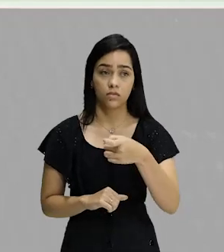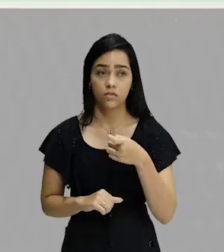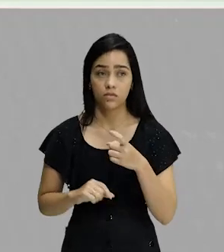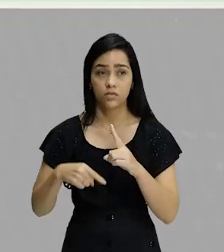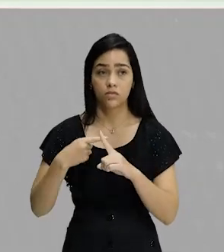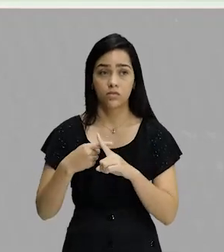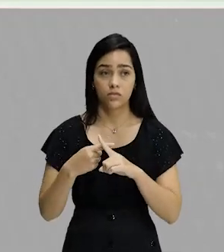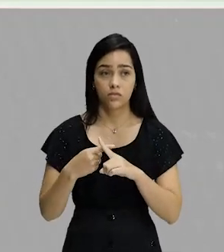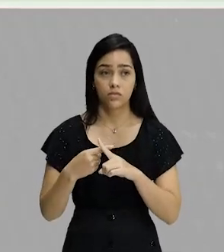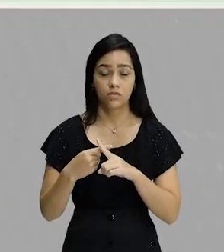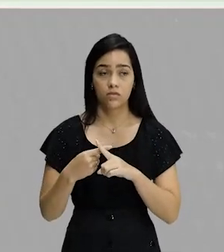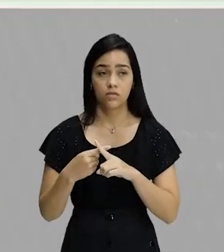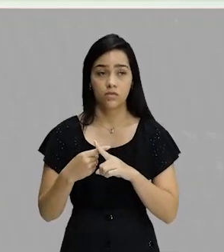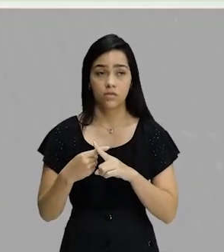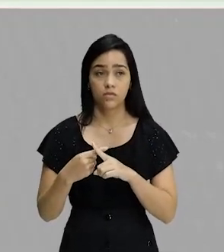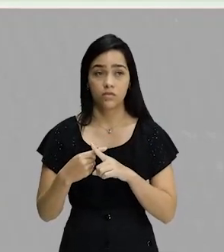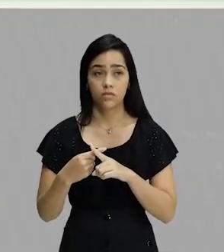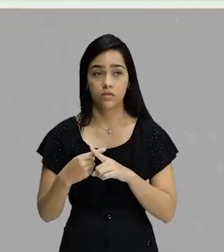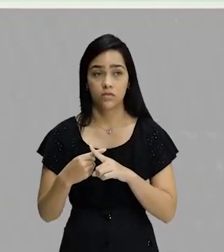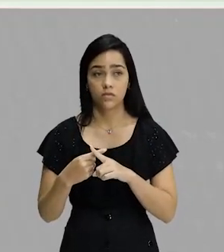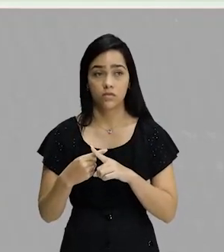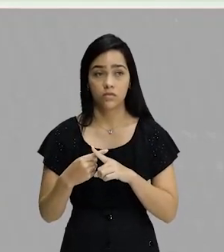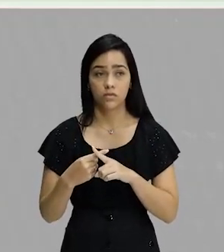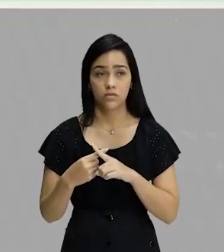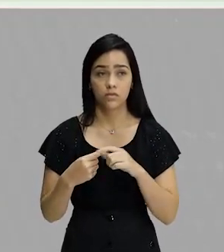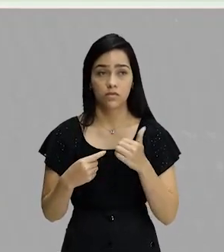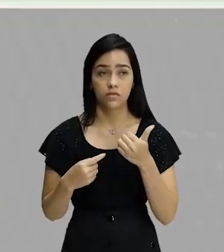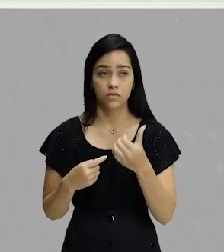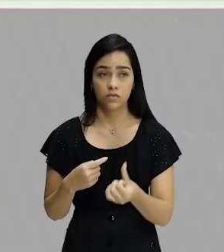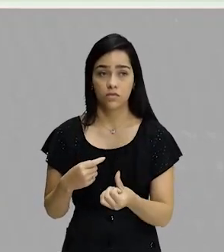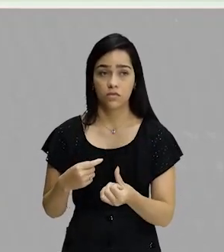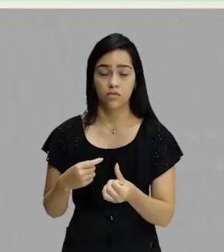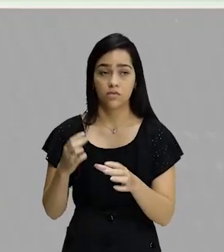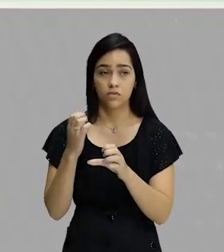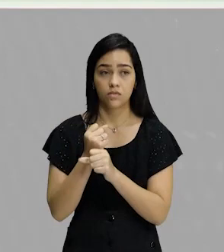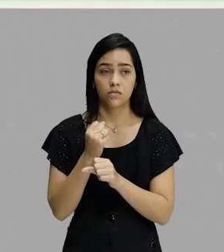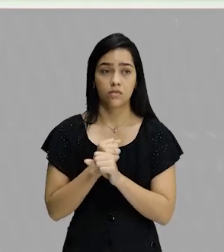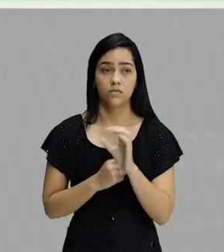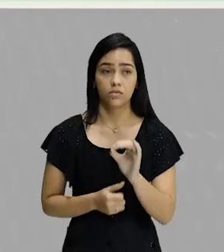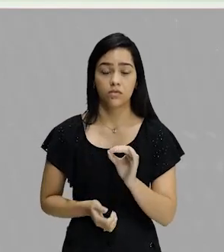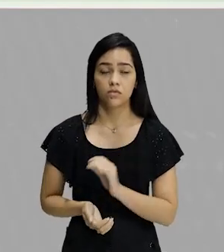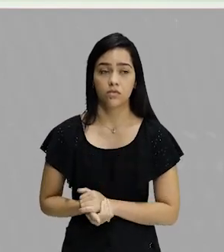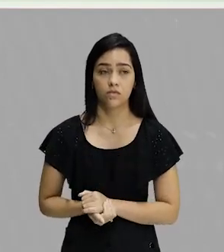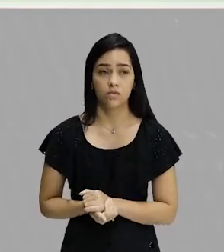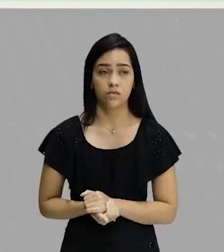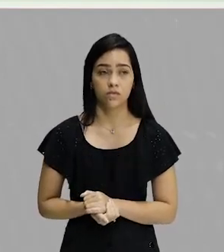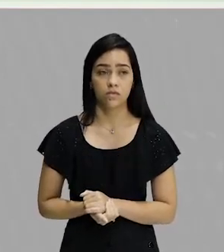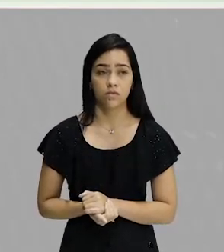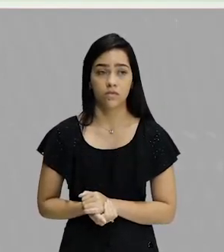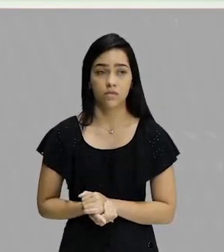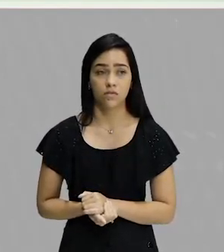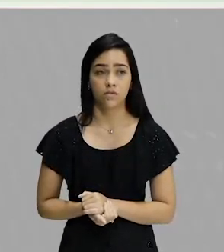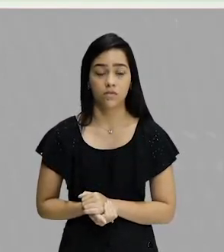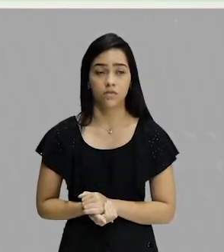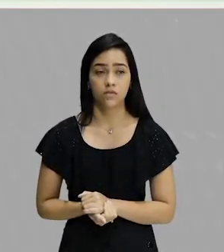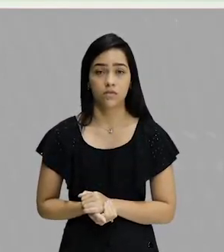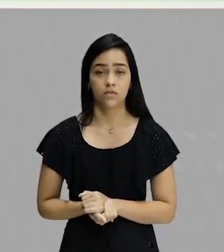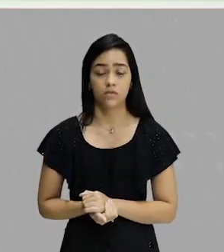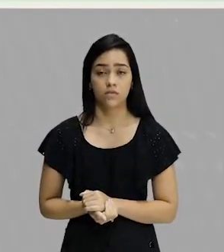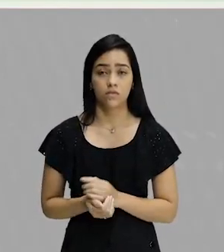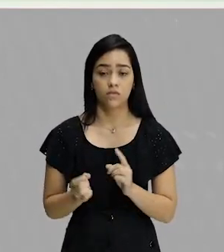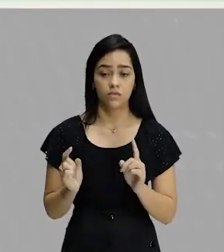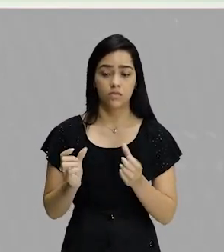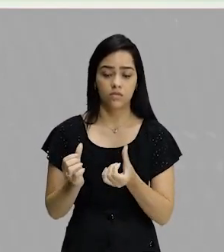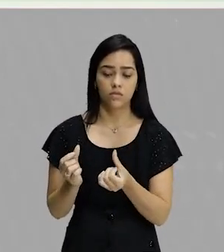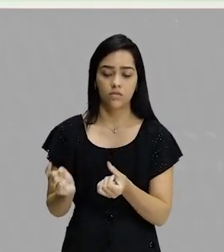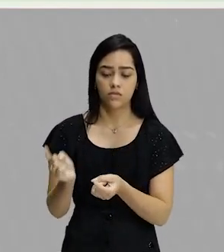2x. Aqui vai dar quanto? Vai dar mais 6 igual a 0. Mandando 6 para